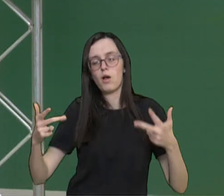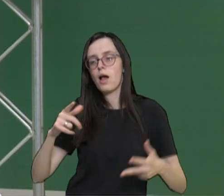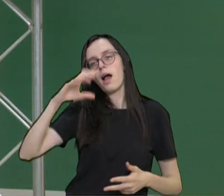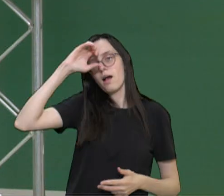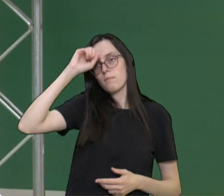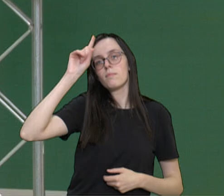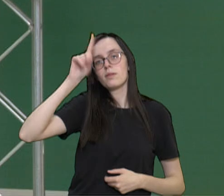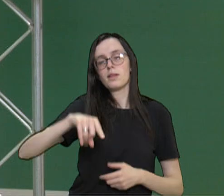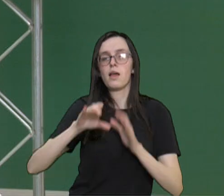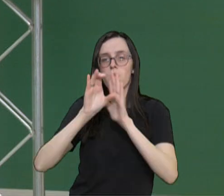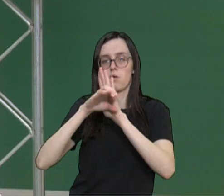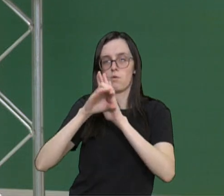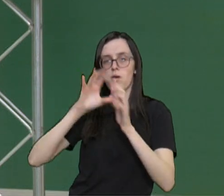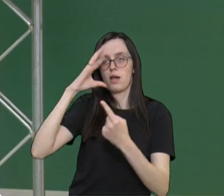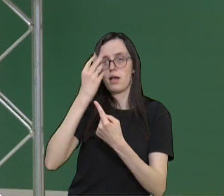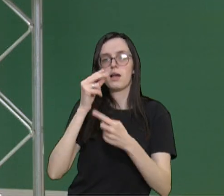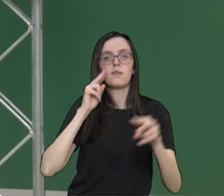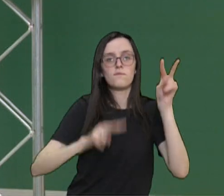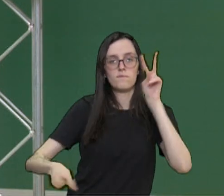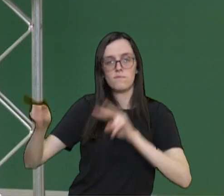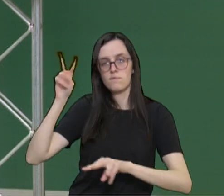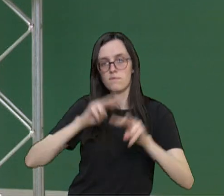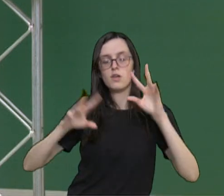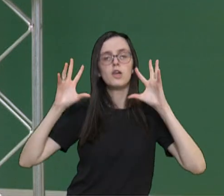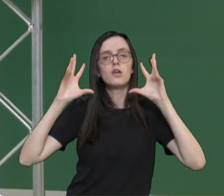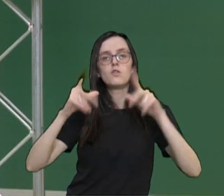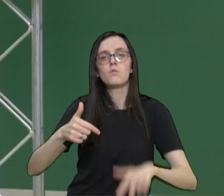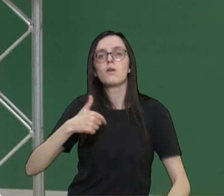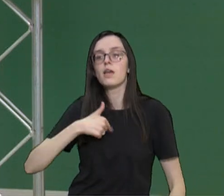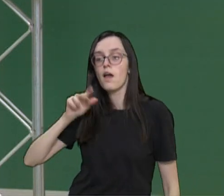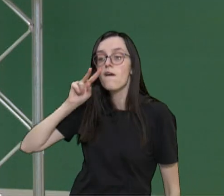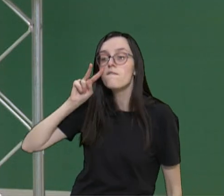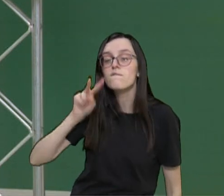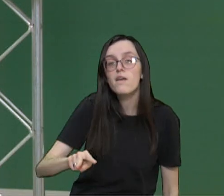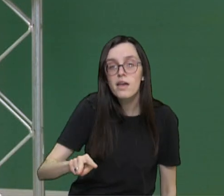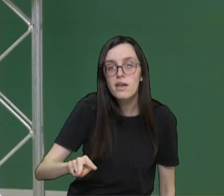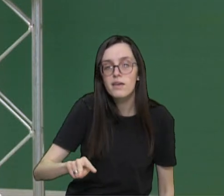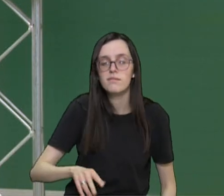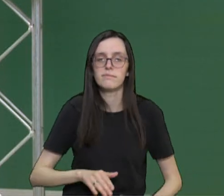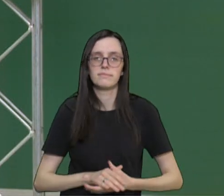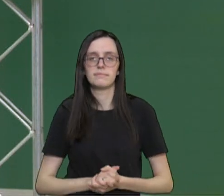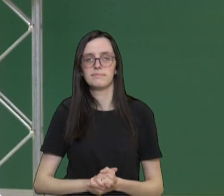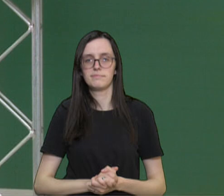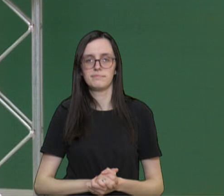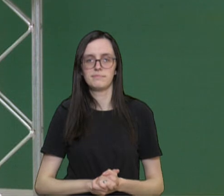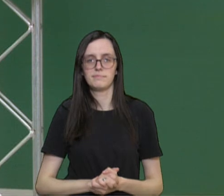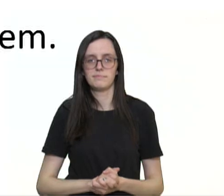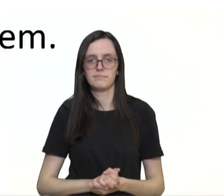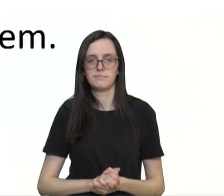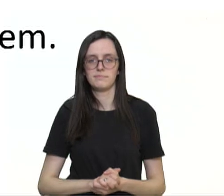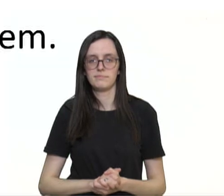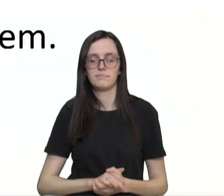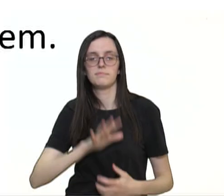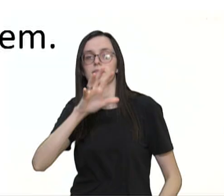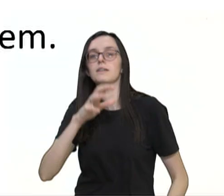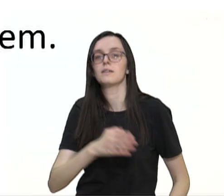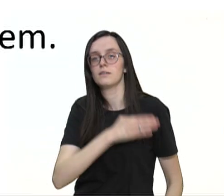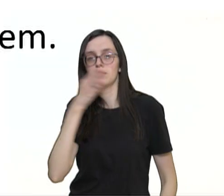aprende no conceito das artes visuais. Tudo que você vê parte. A